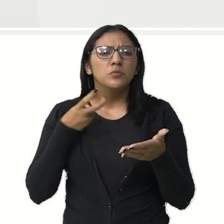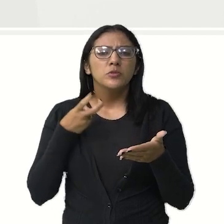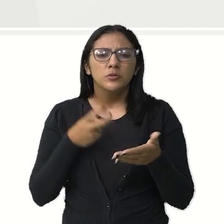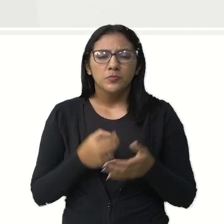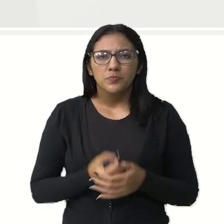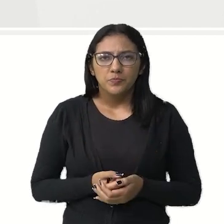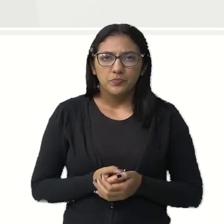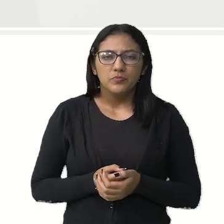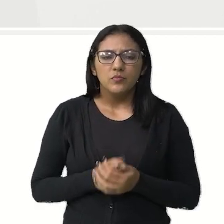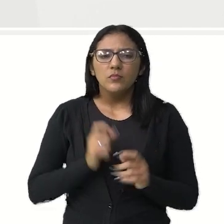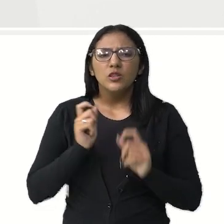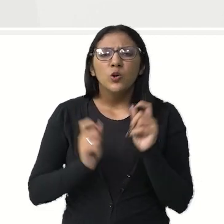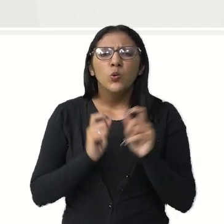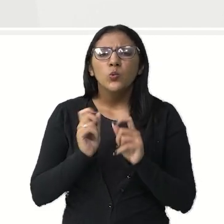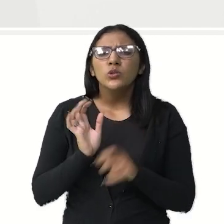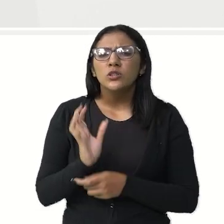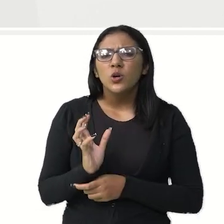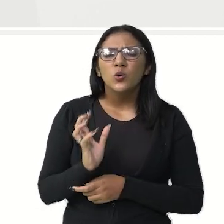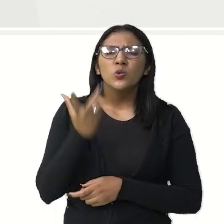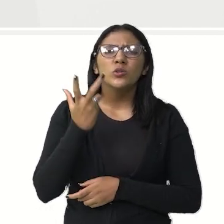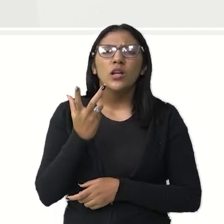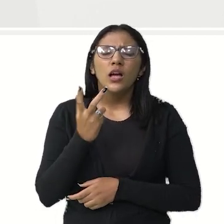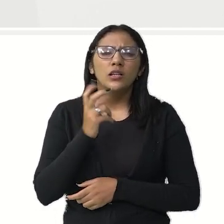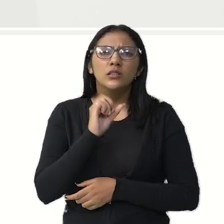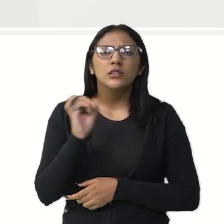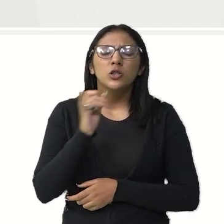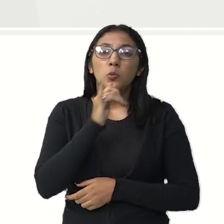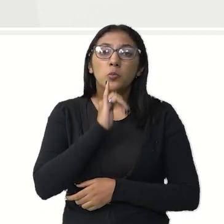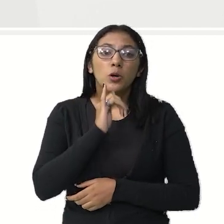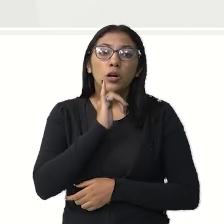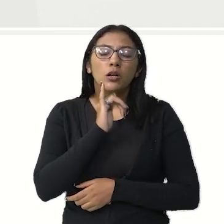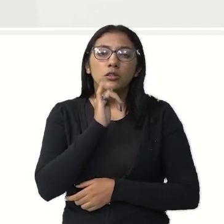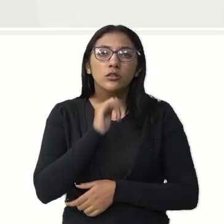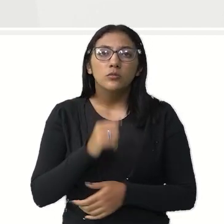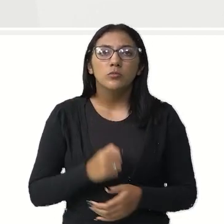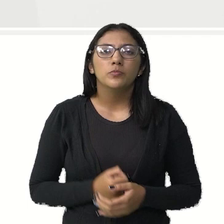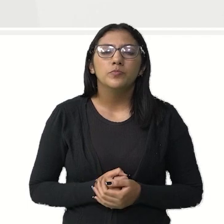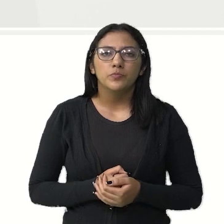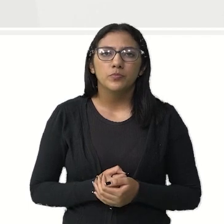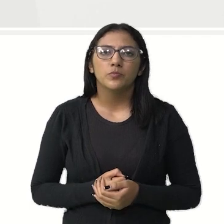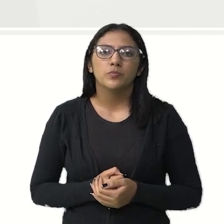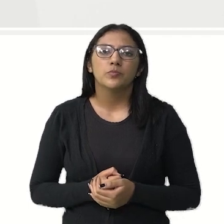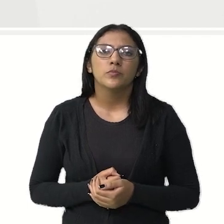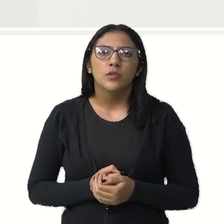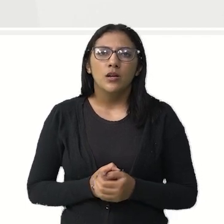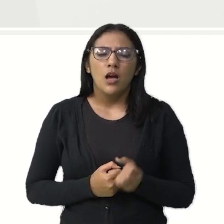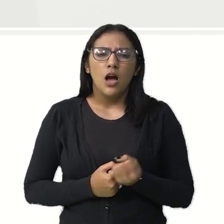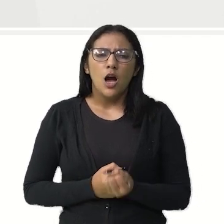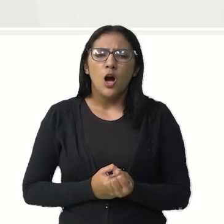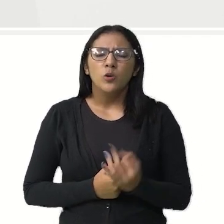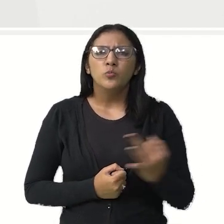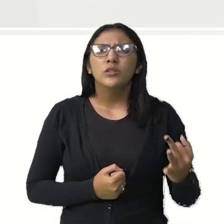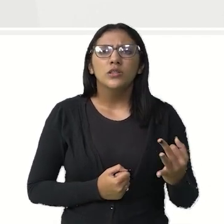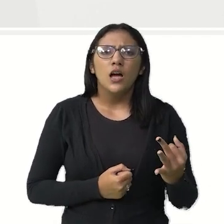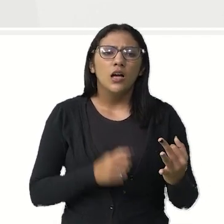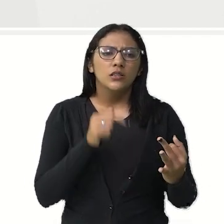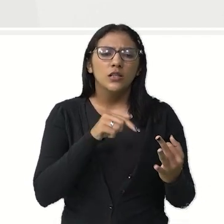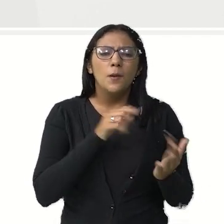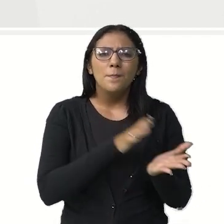que acontece, então, se eu aumentar a quantidade de impressoras, não